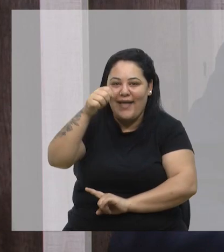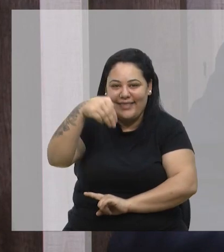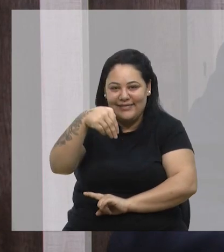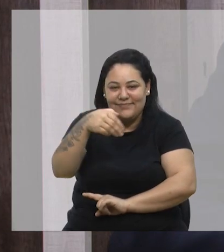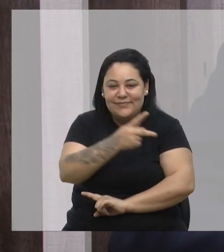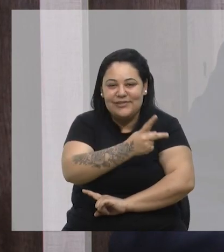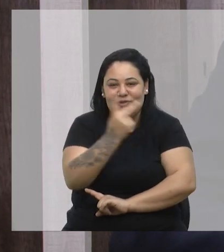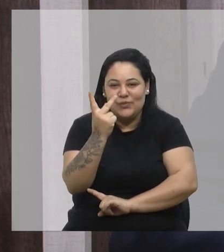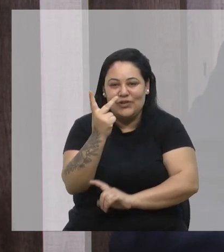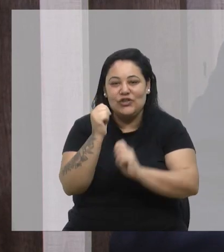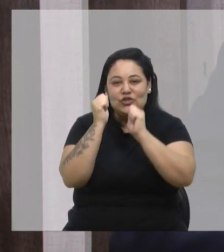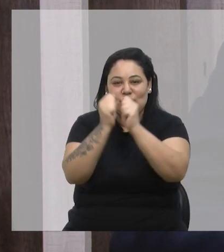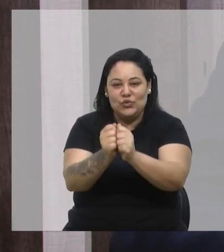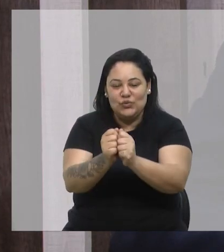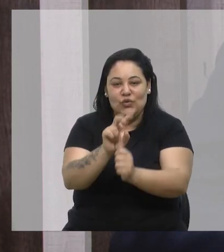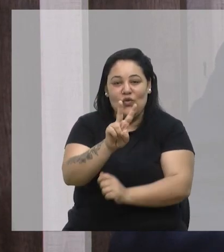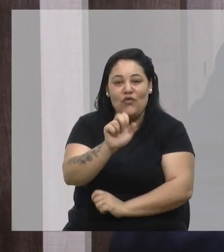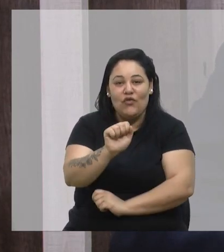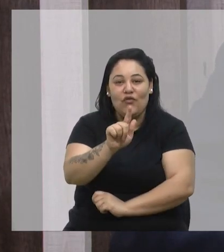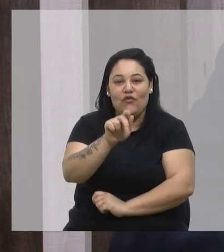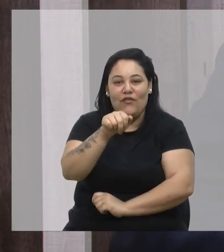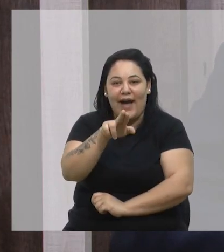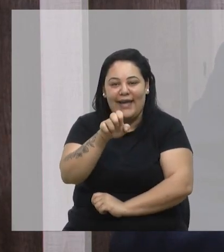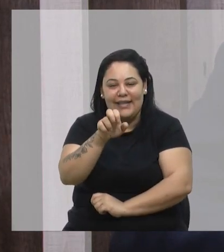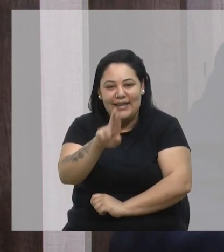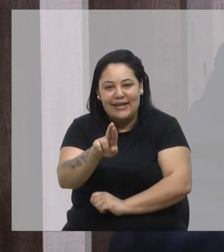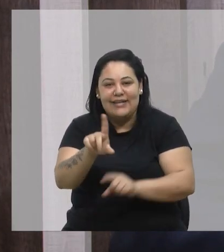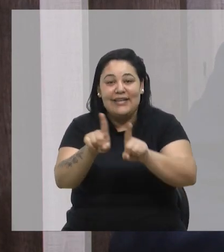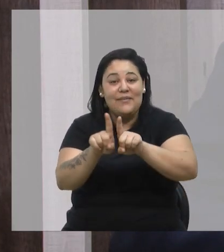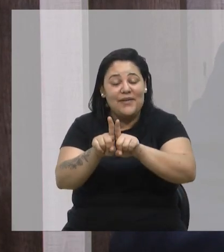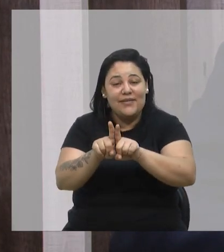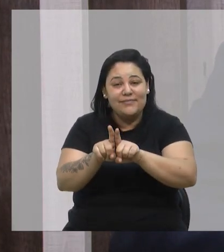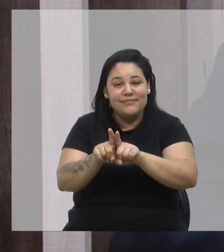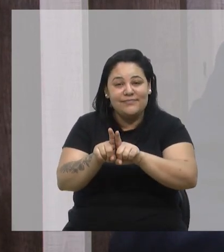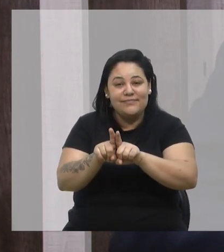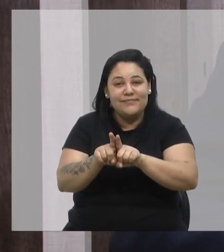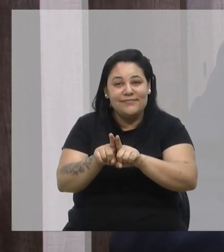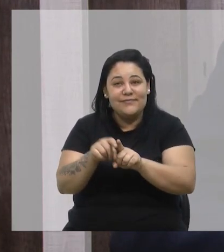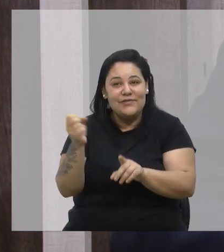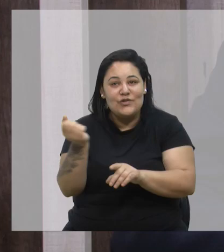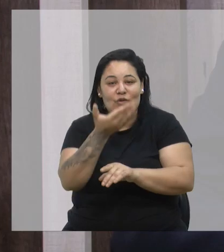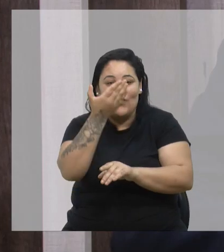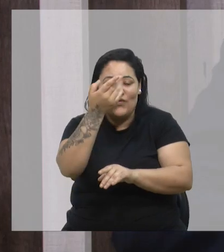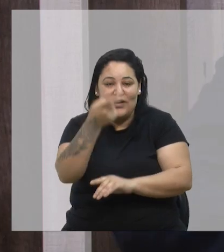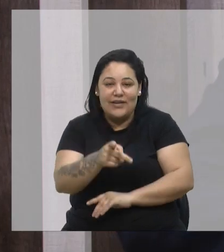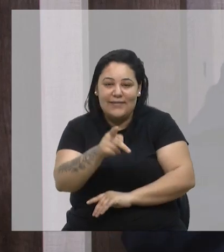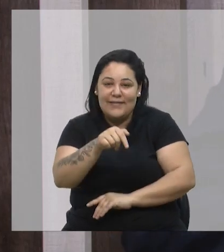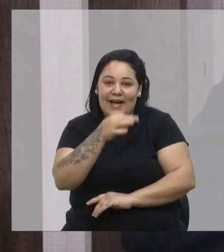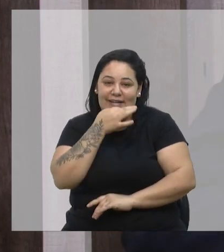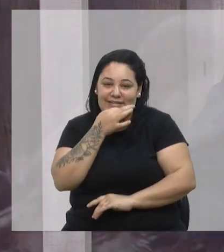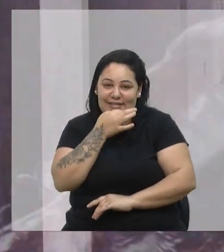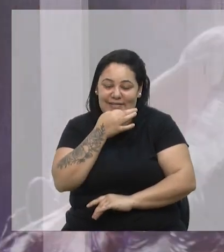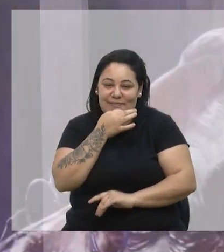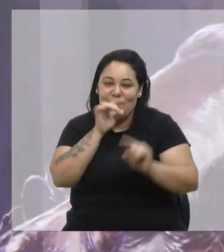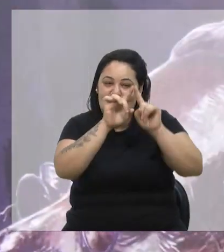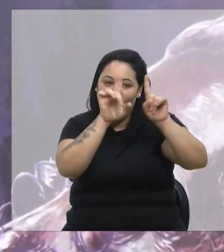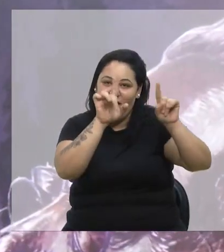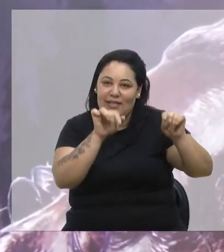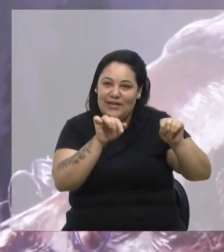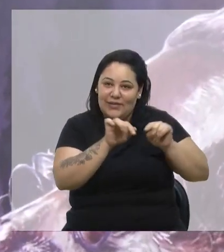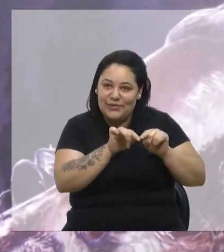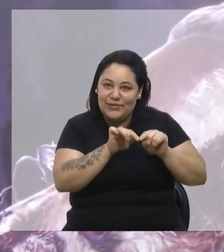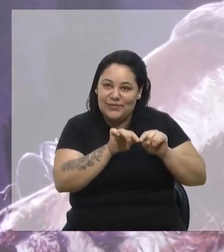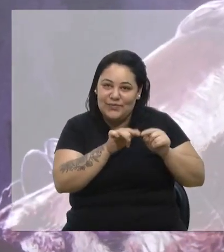Adam Marini, essa dupla que, junto com Wagner Karsten, acaba de lançar aqui em Caxias do